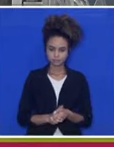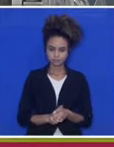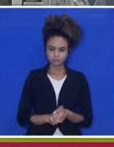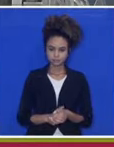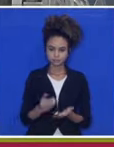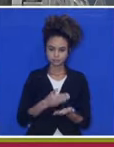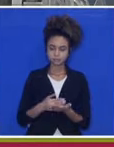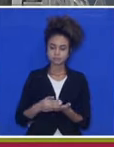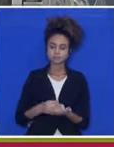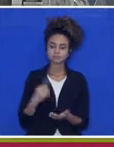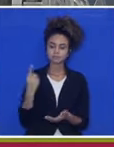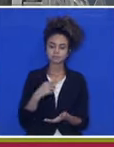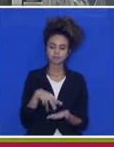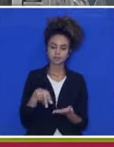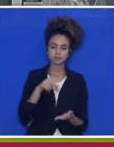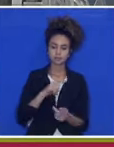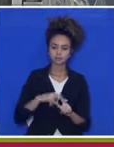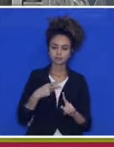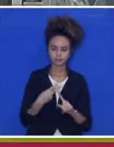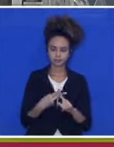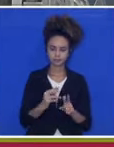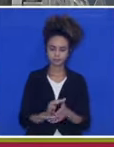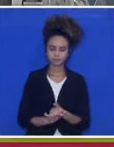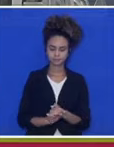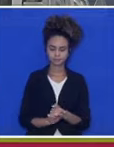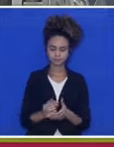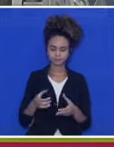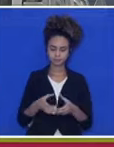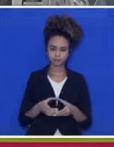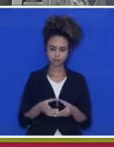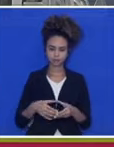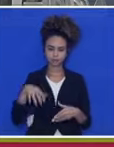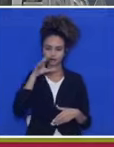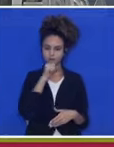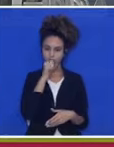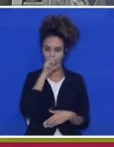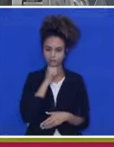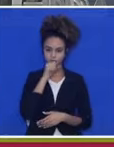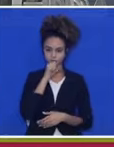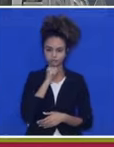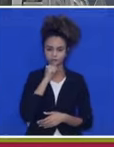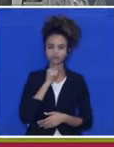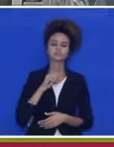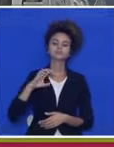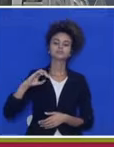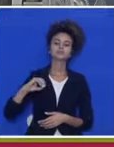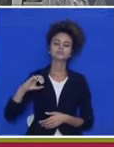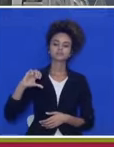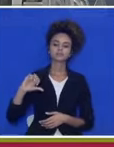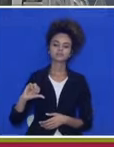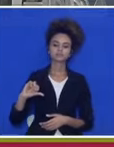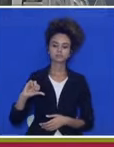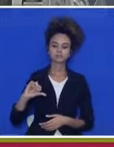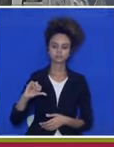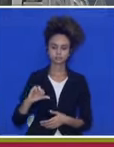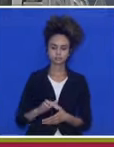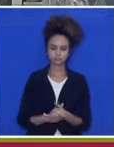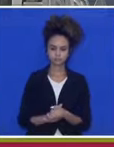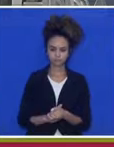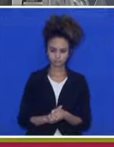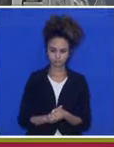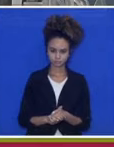Já começou o primeiro sorteio da dupla cena, bola laranja 09. Laranja